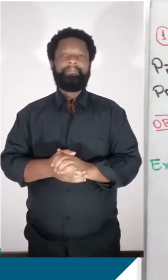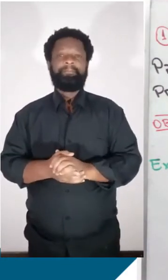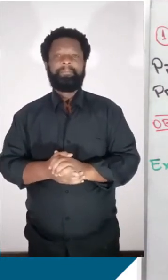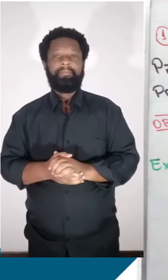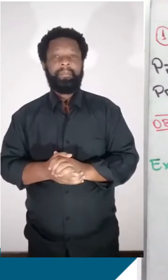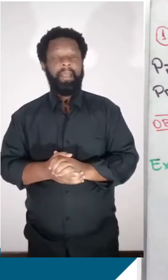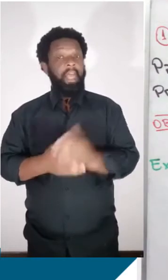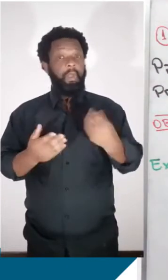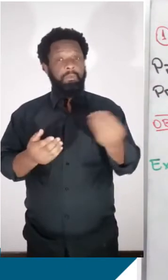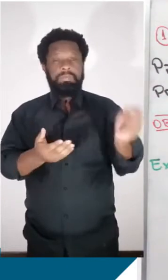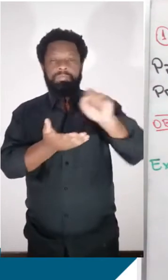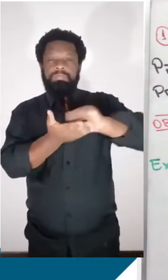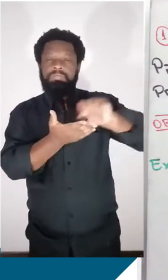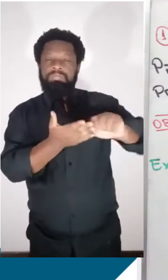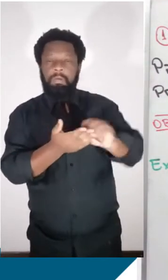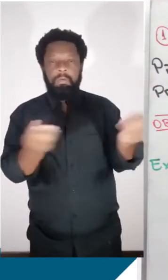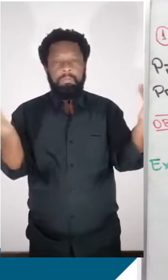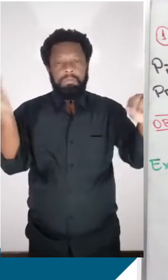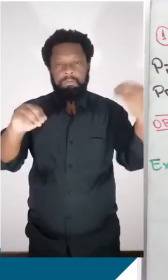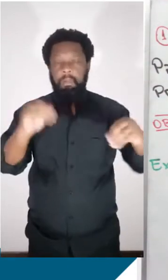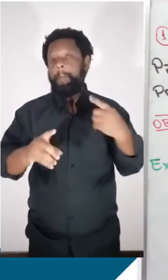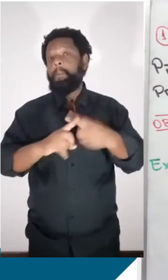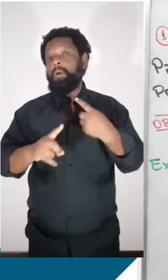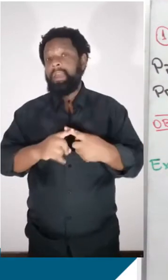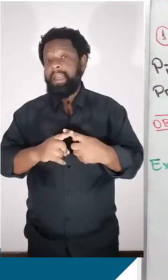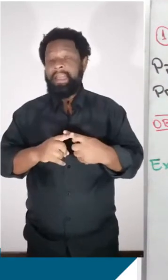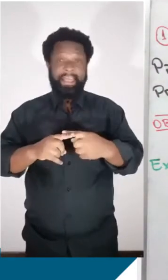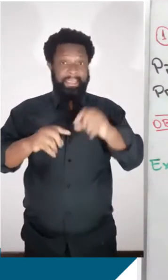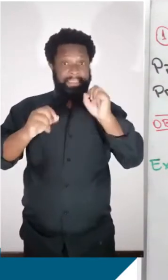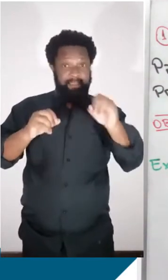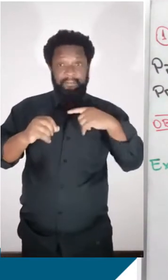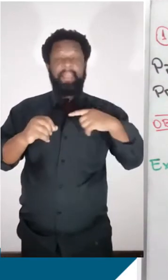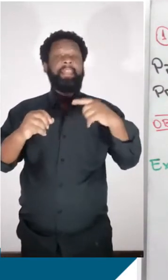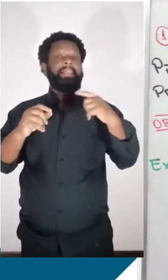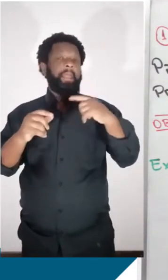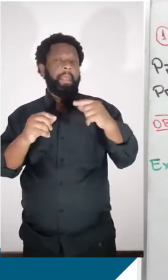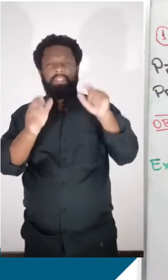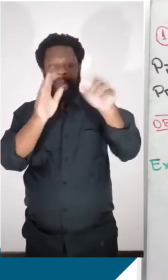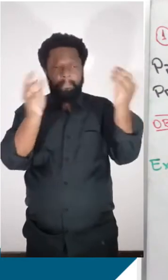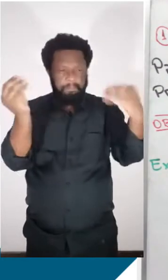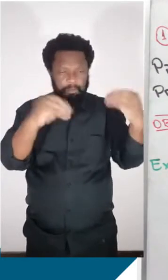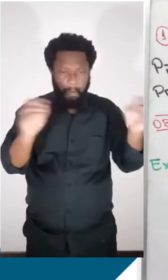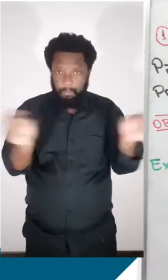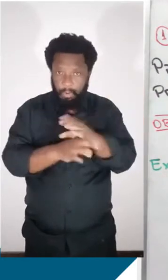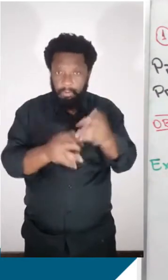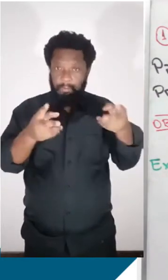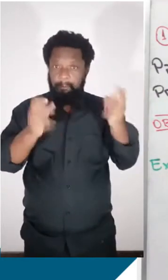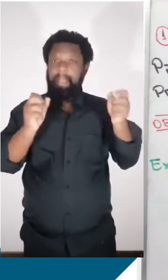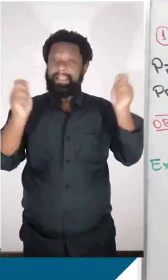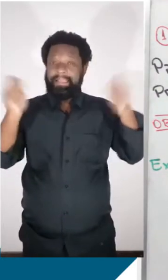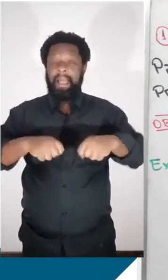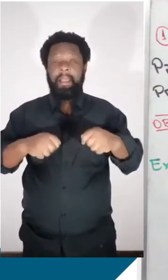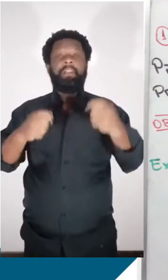bom? Pessoal, eu anotei os dados aqui, por quê? Porque evita que eu erre alguma unidade, já está tudo anotado. E também